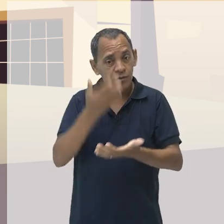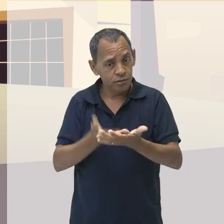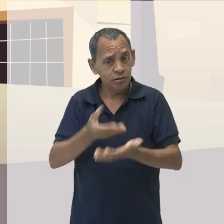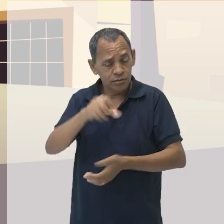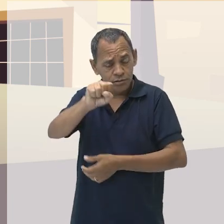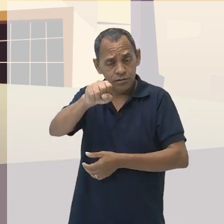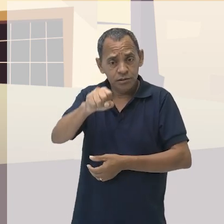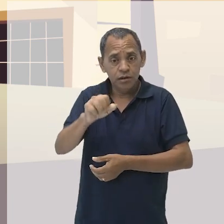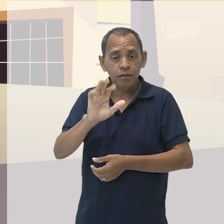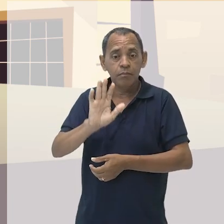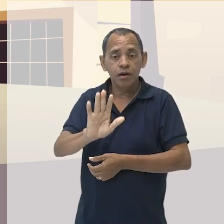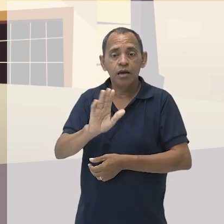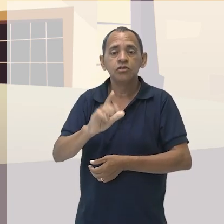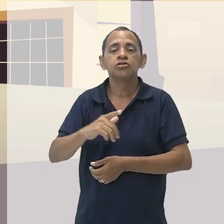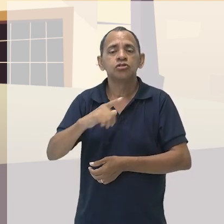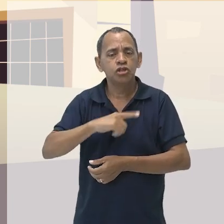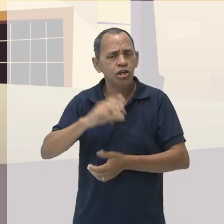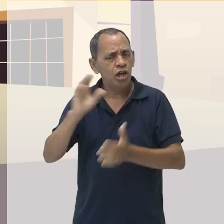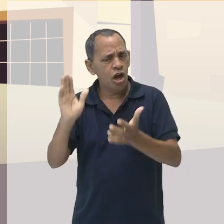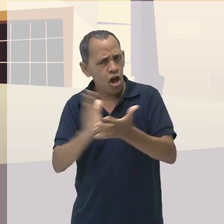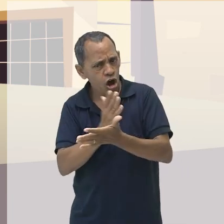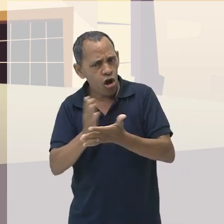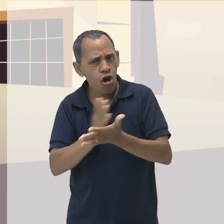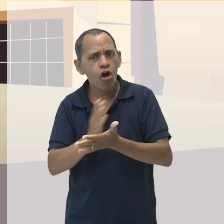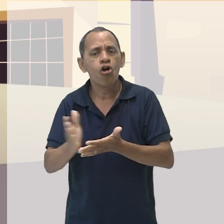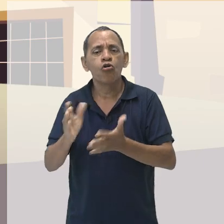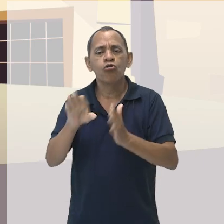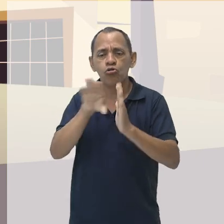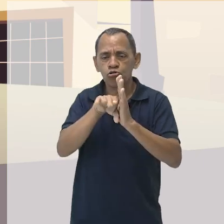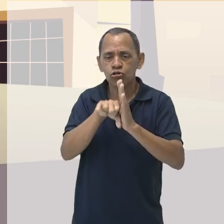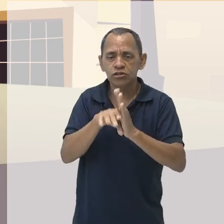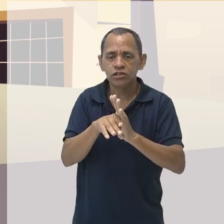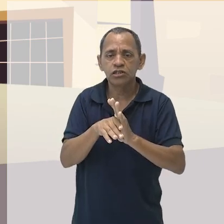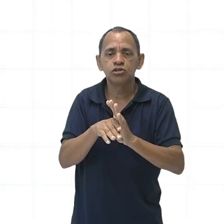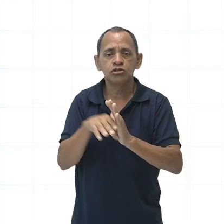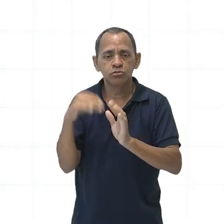Mas vamos lá ver algumas definições?